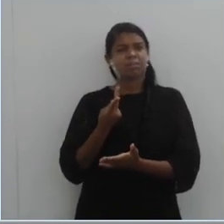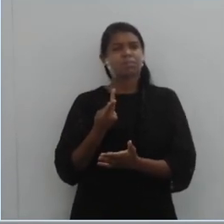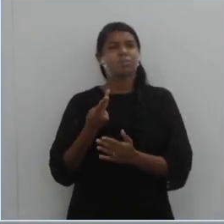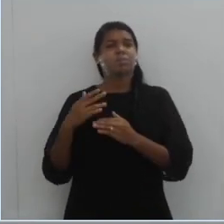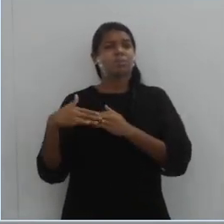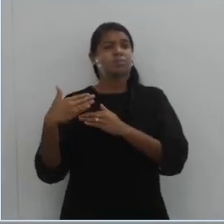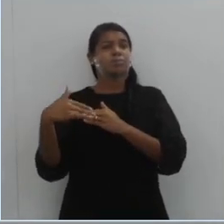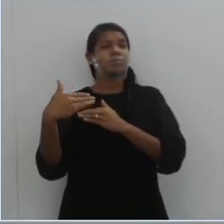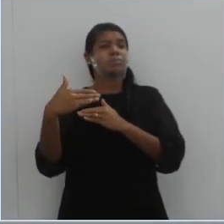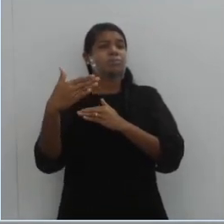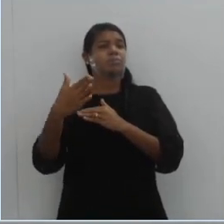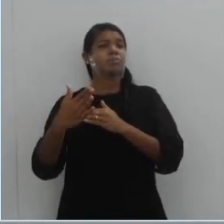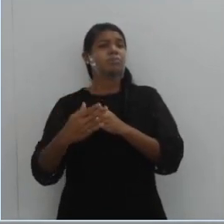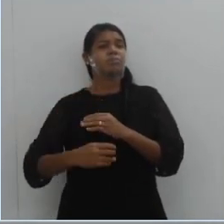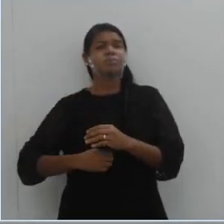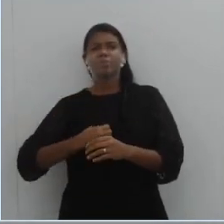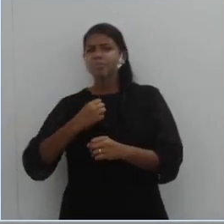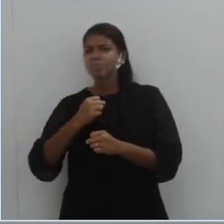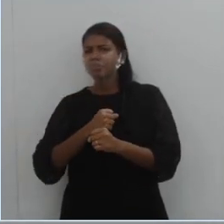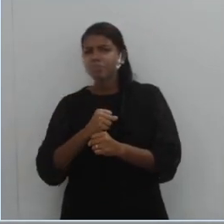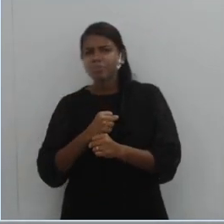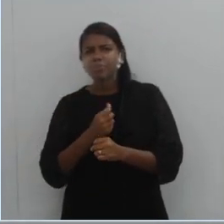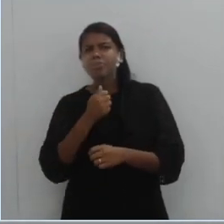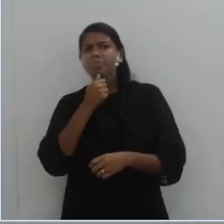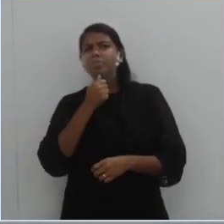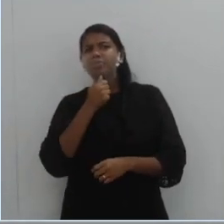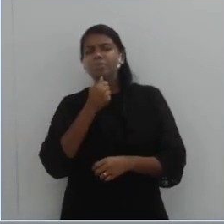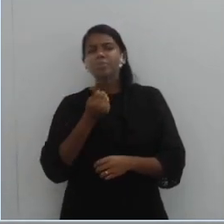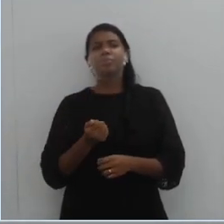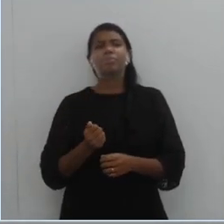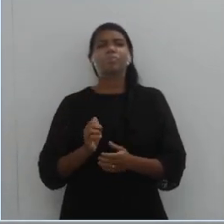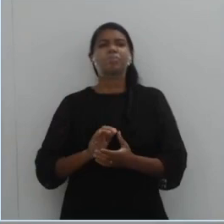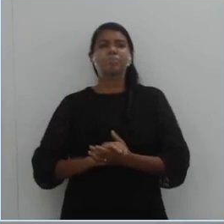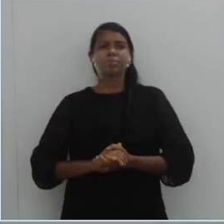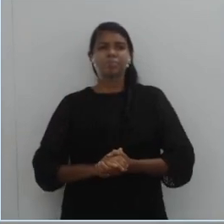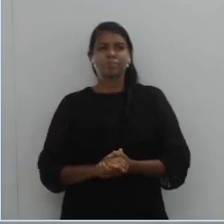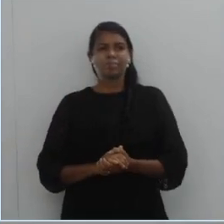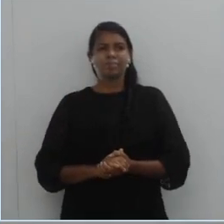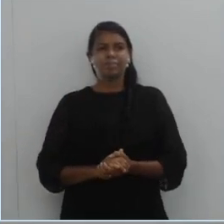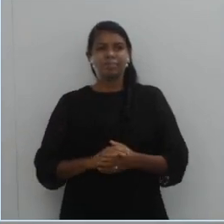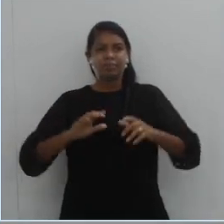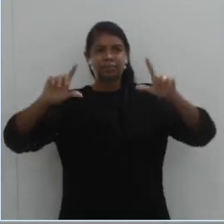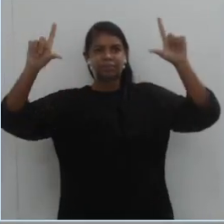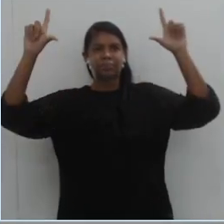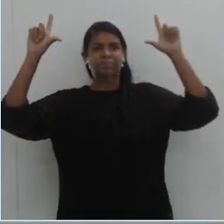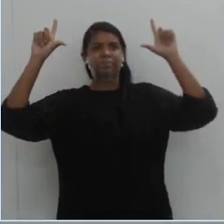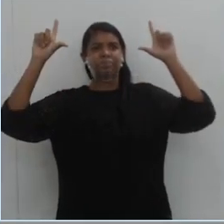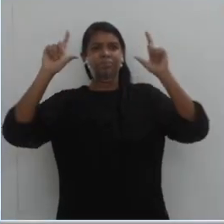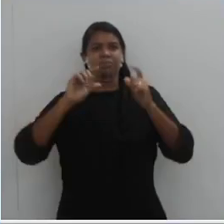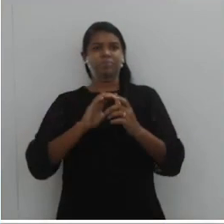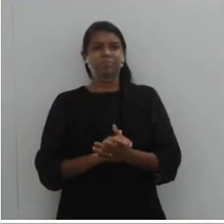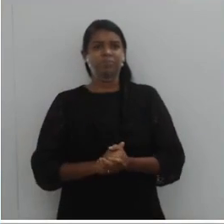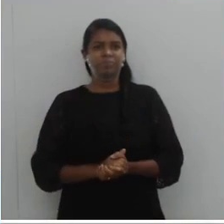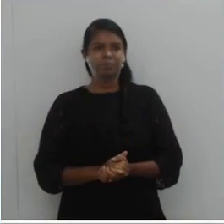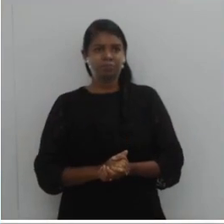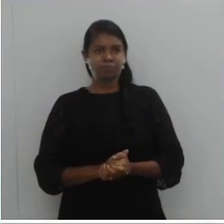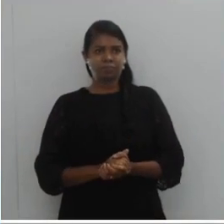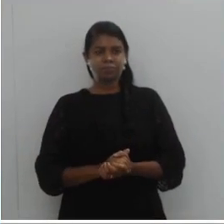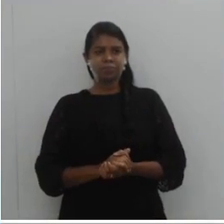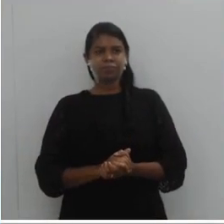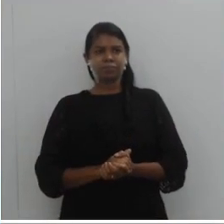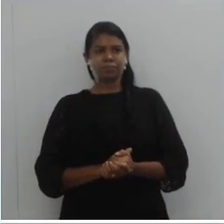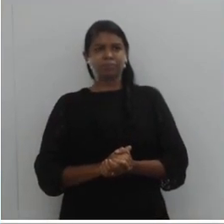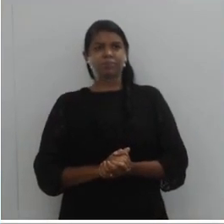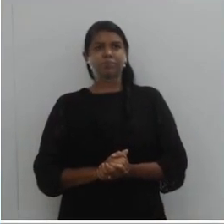dar por muitos anos ainda. E é isso que a gente vai ver no próximo slide, certo? Então, acompanhe comigo